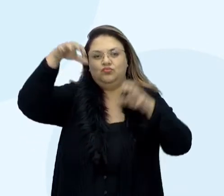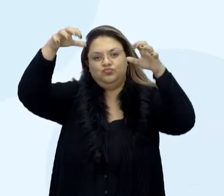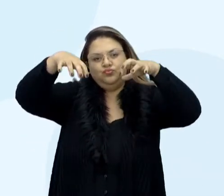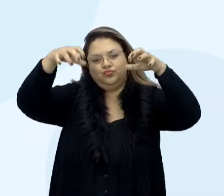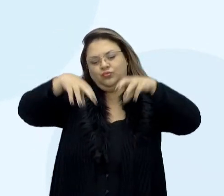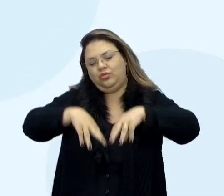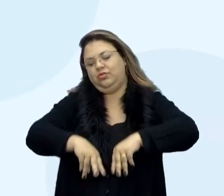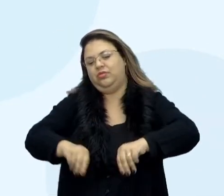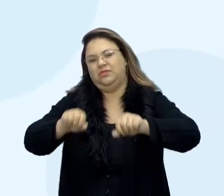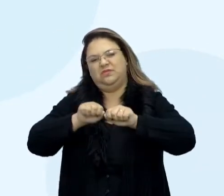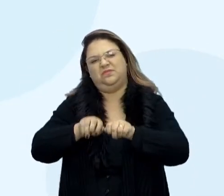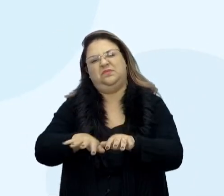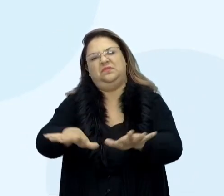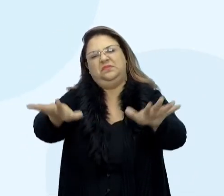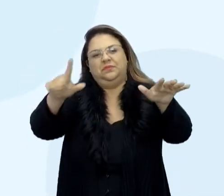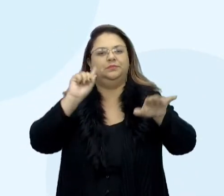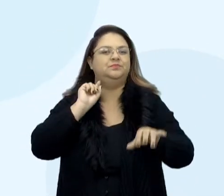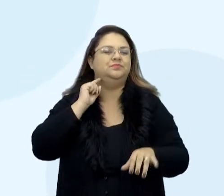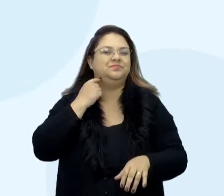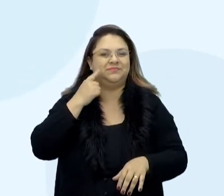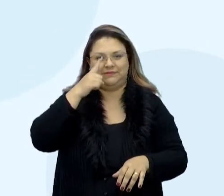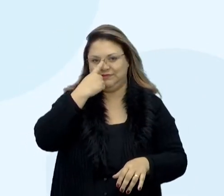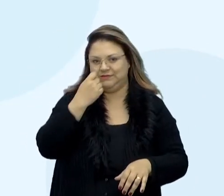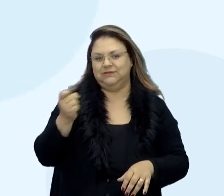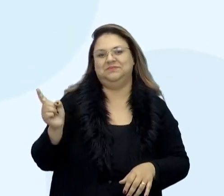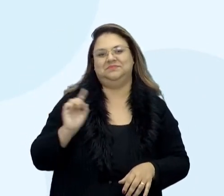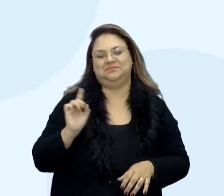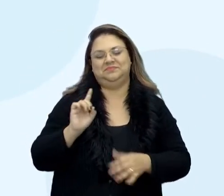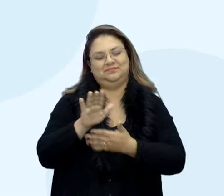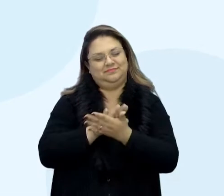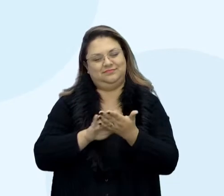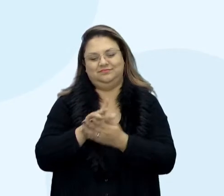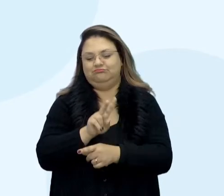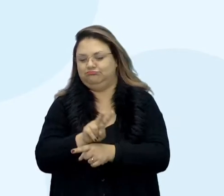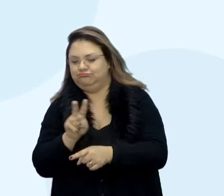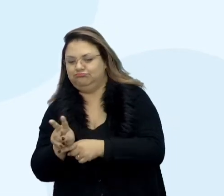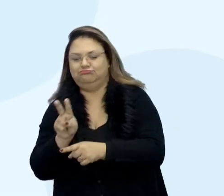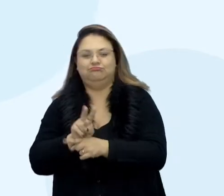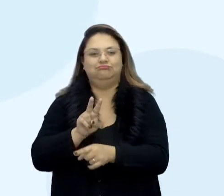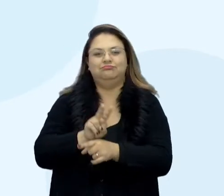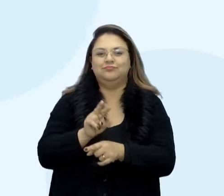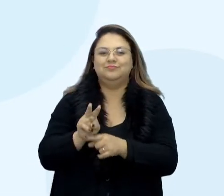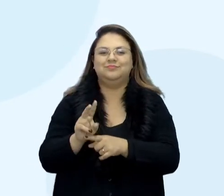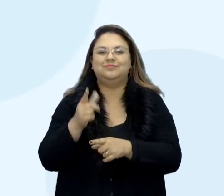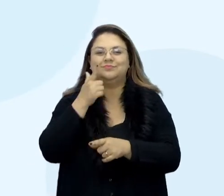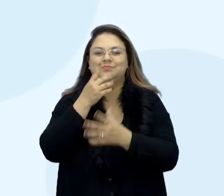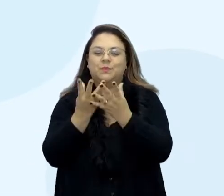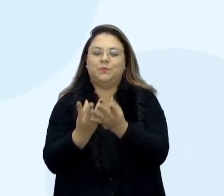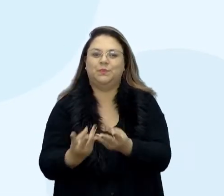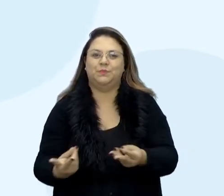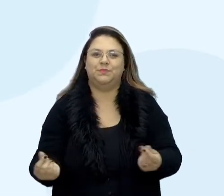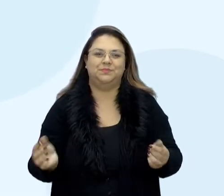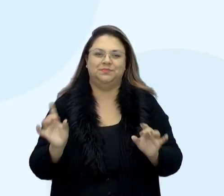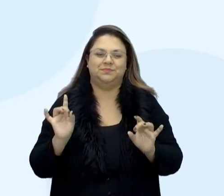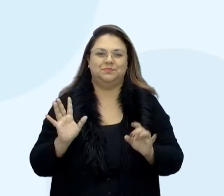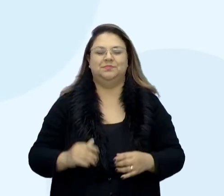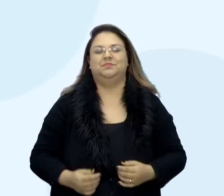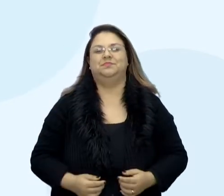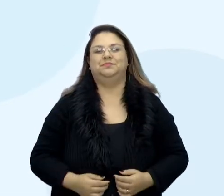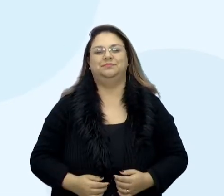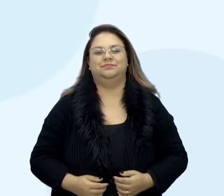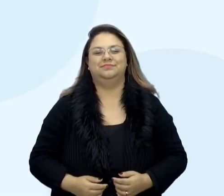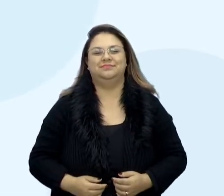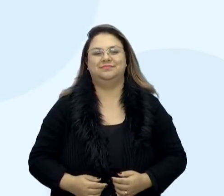que é proveniente da matéria de decomposição aí, de lixo orgânico, né, depois da